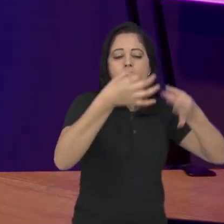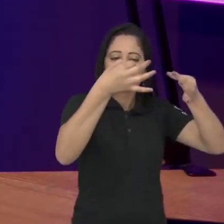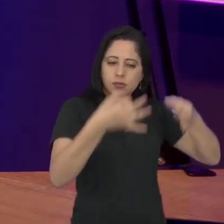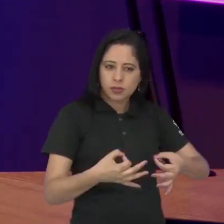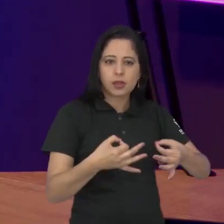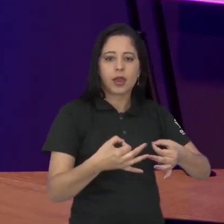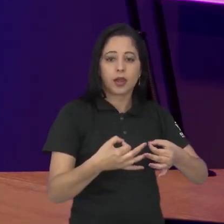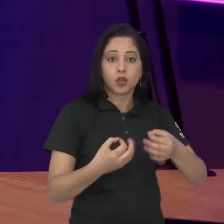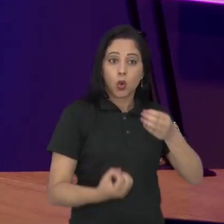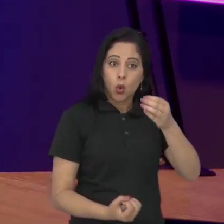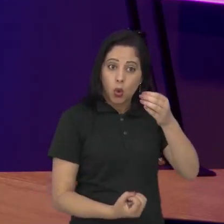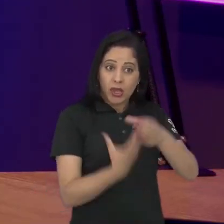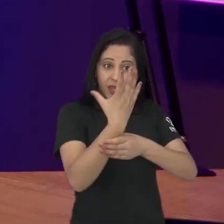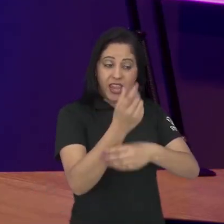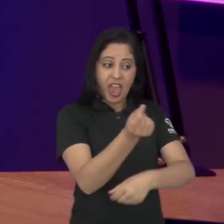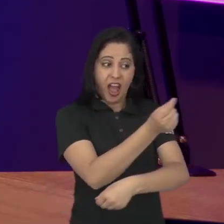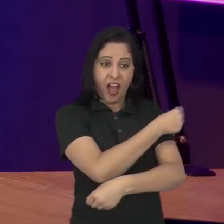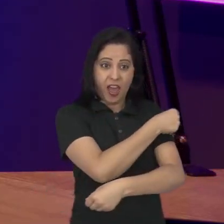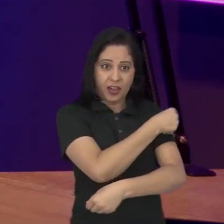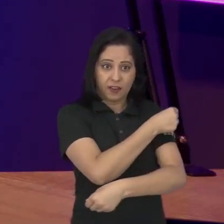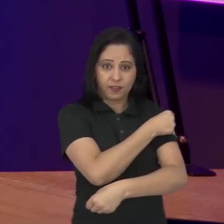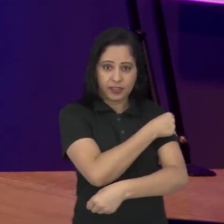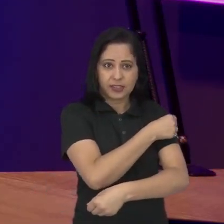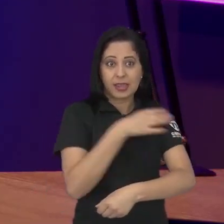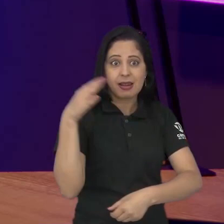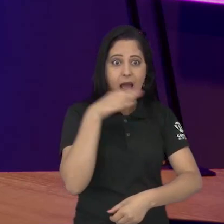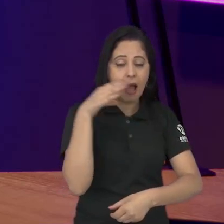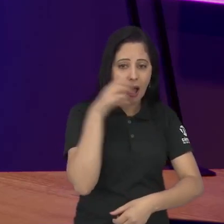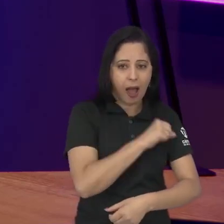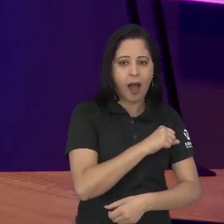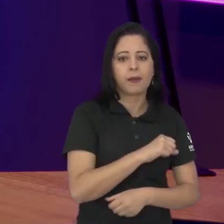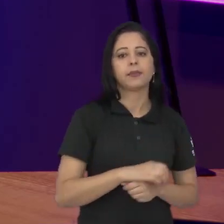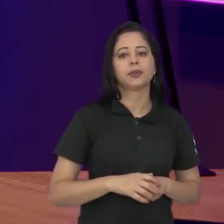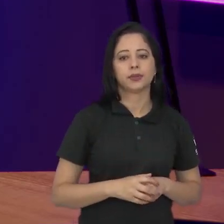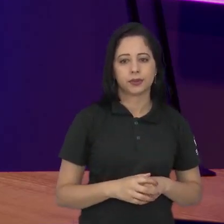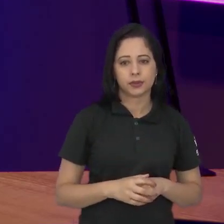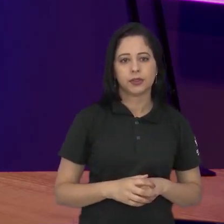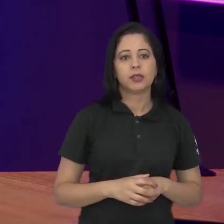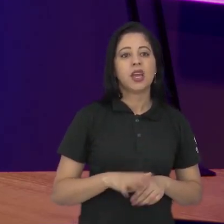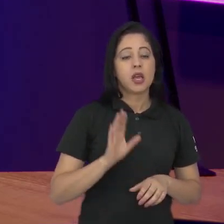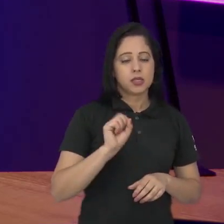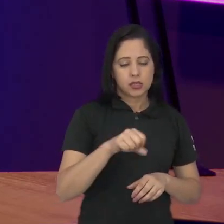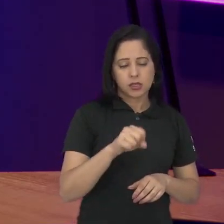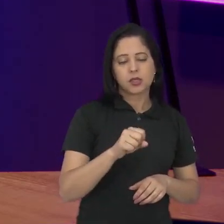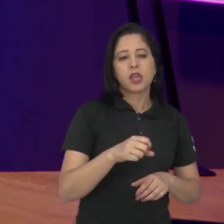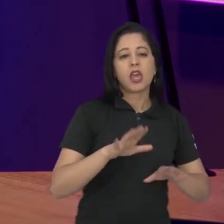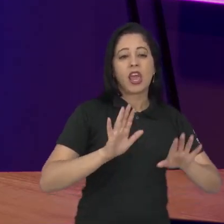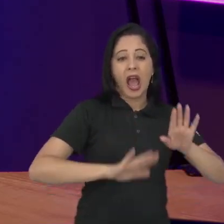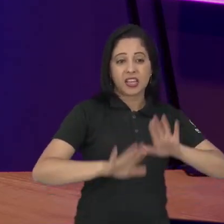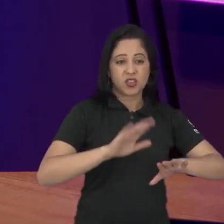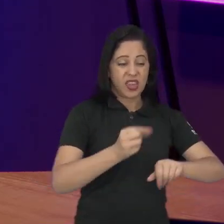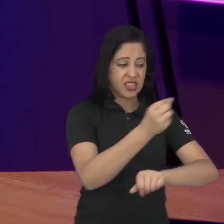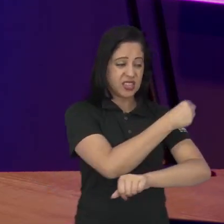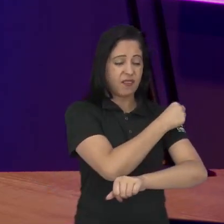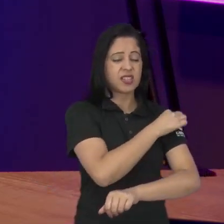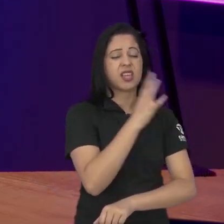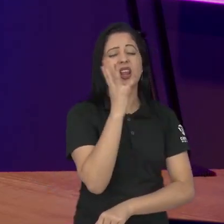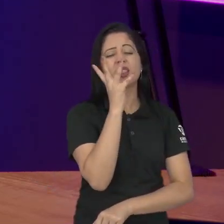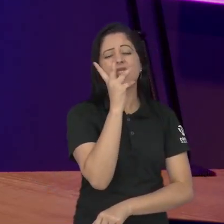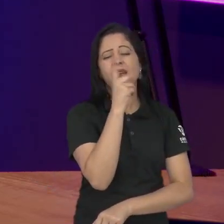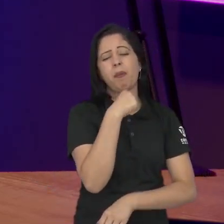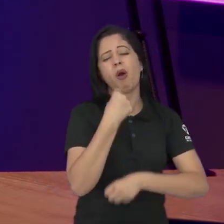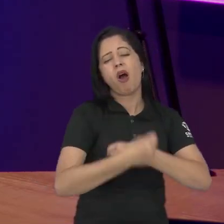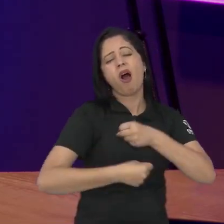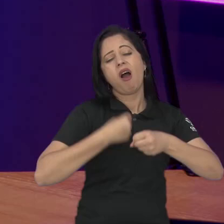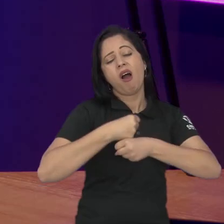tempo recorde, né, que a gente teve vários testes, né, geralmente vacinas levam mais anos, né, para ficarem prontas, e